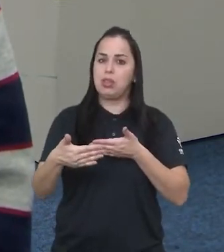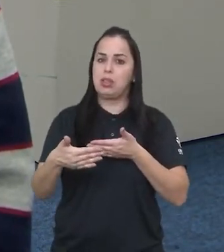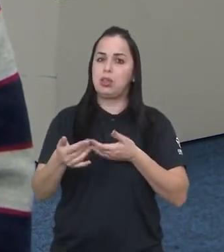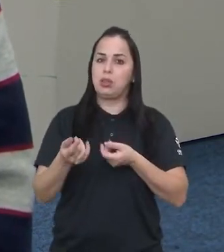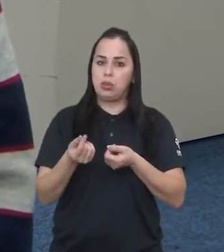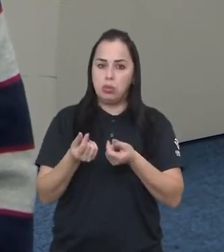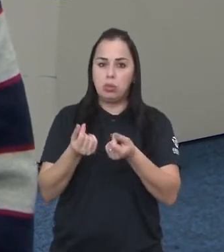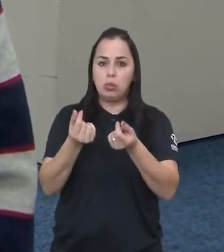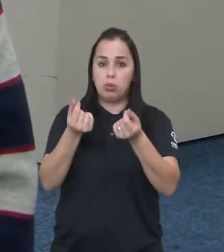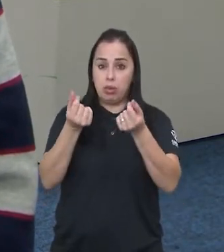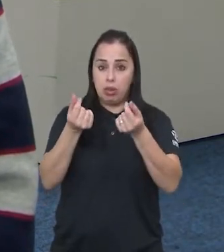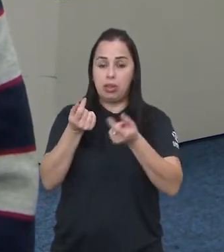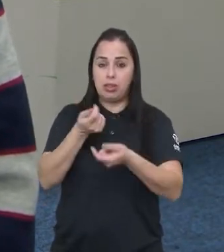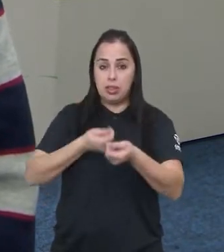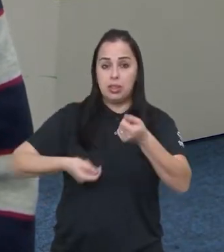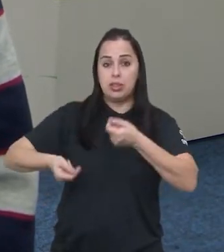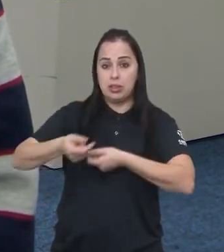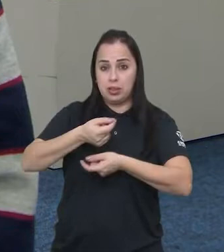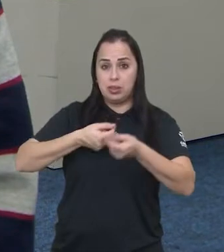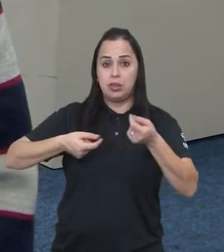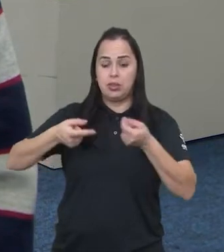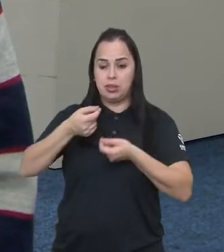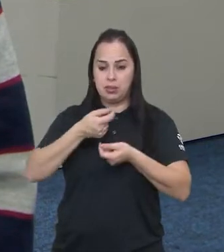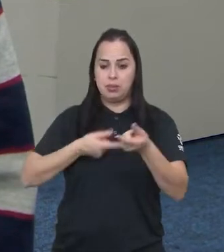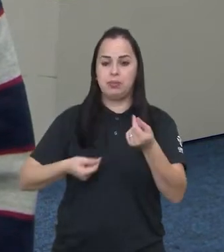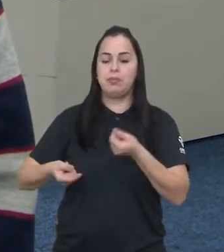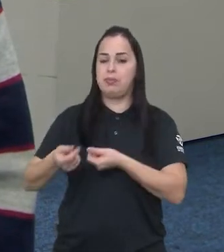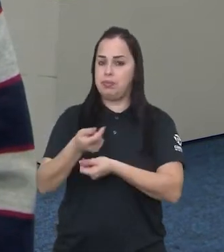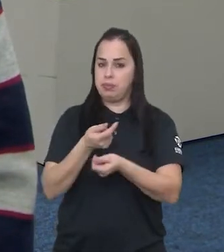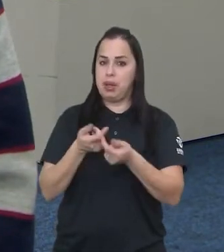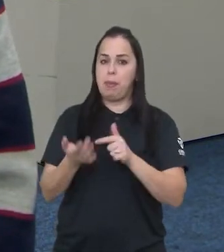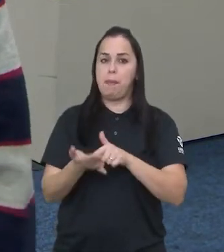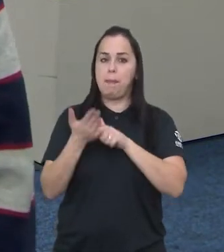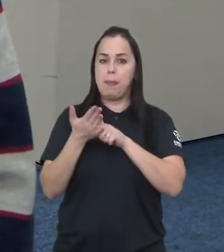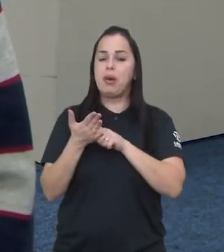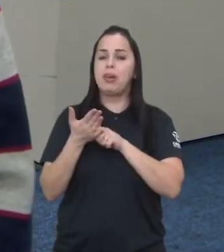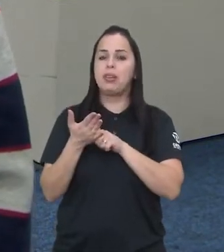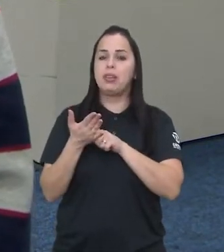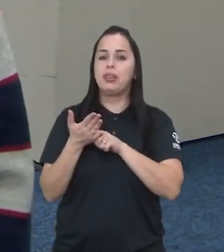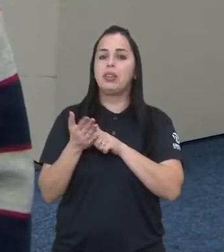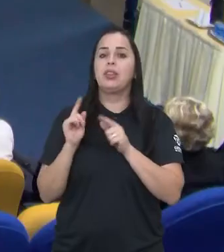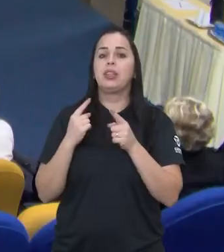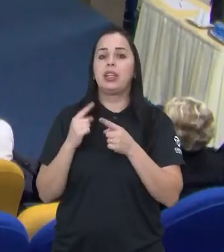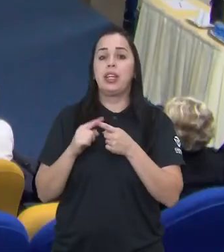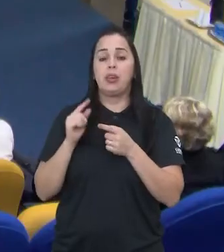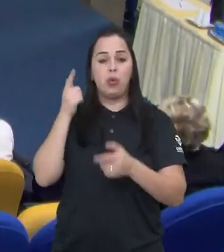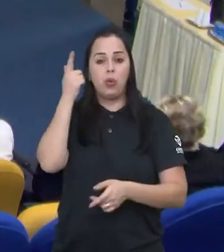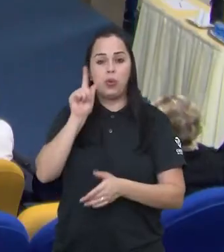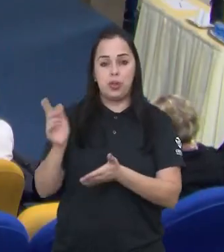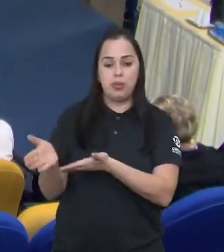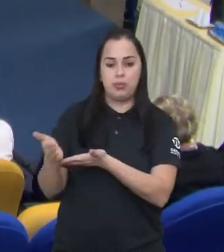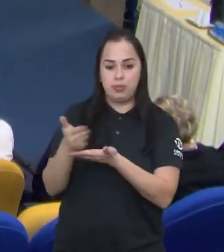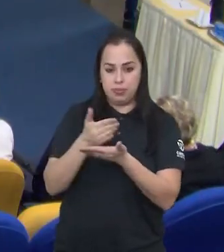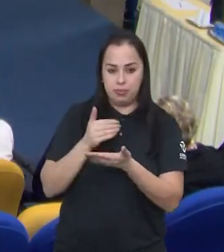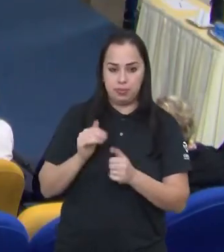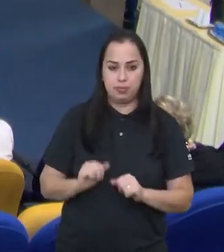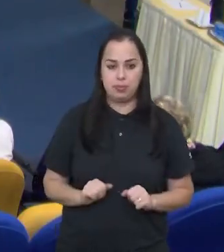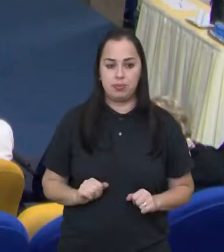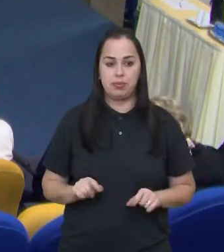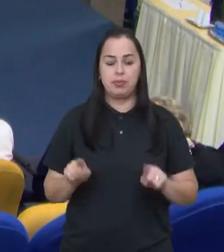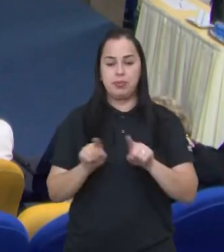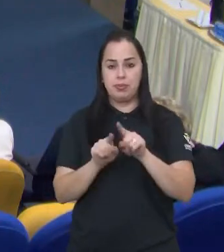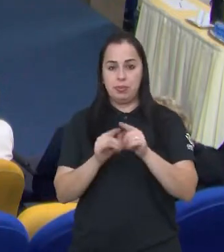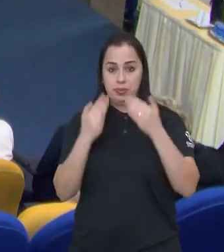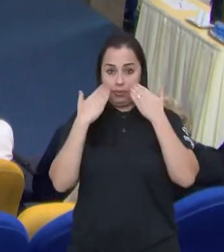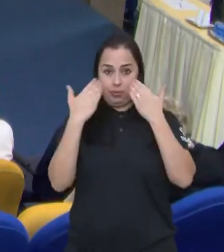né? bem ativa, né? E o ciclo econômico na cidade demonstra através da arrecadação. As audiências públicas para a